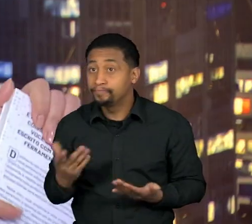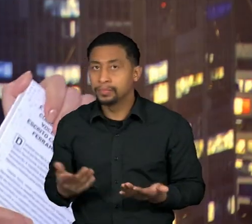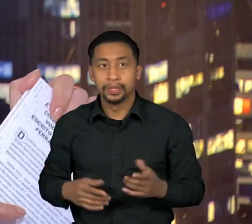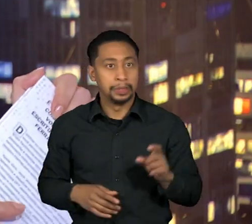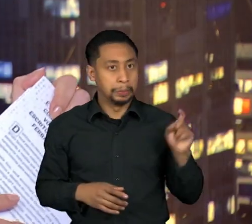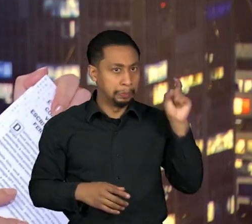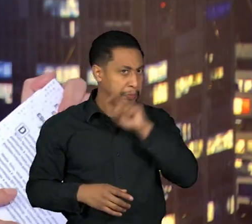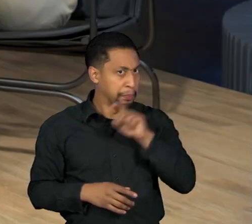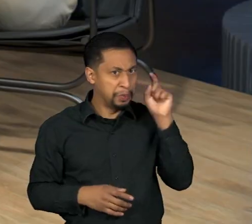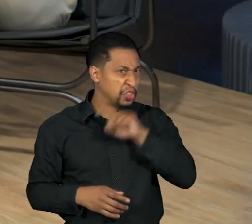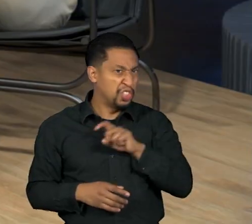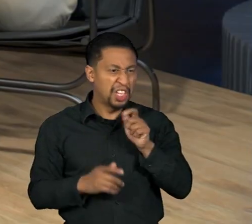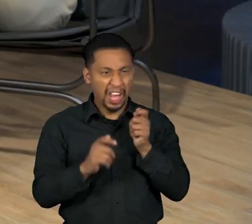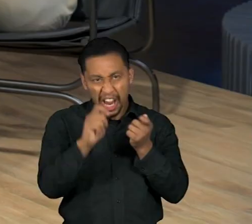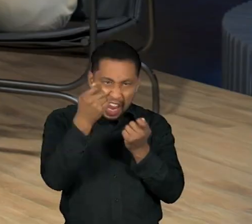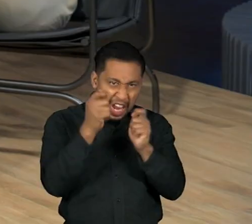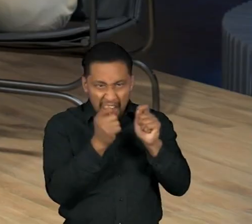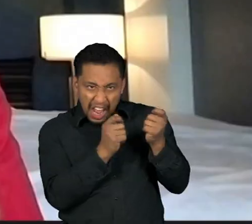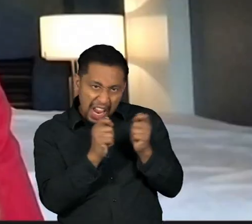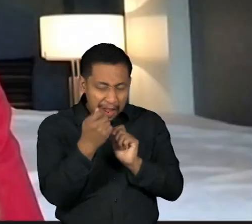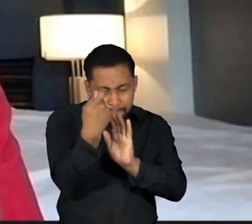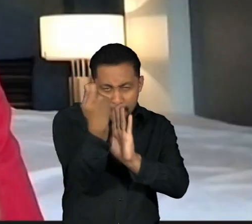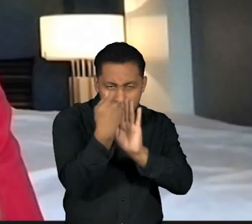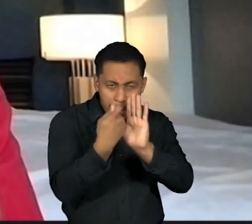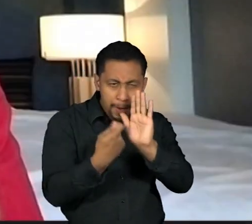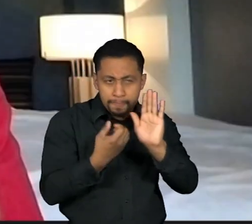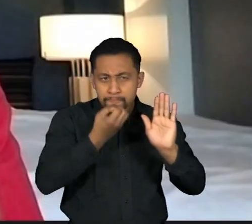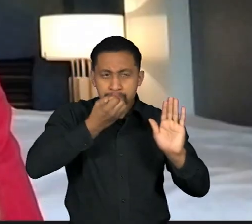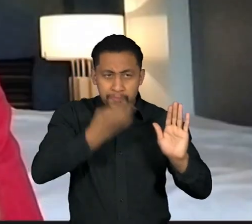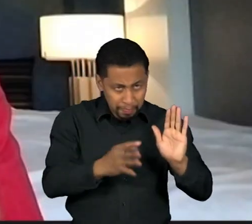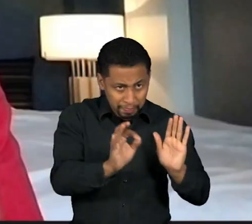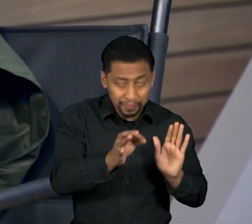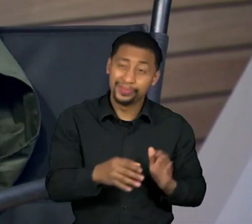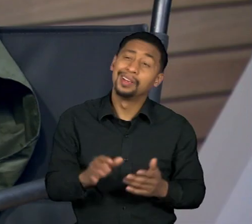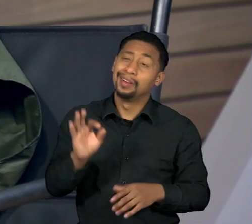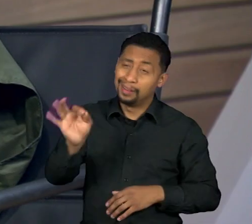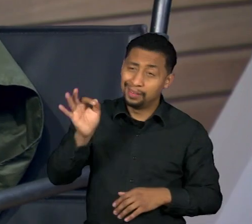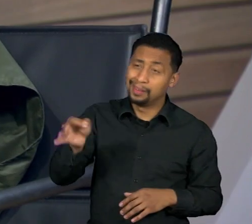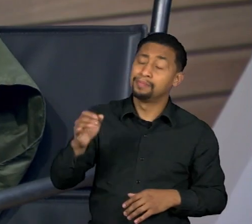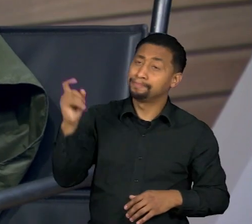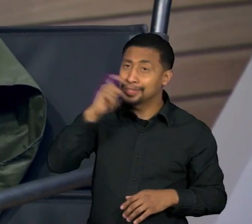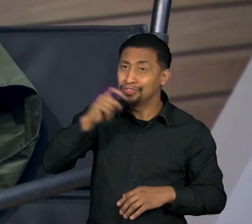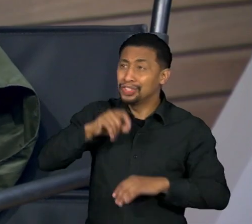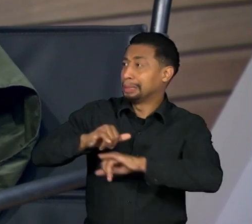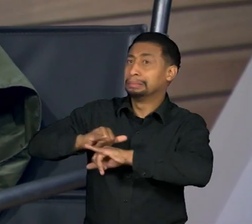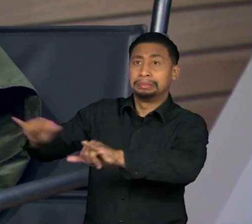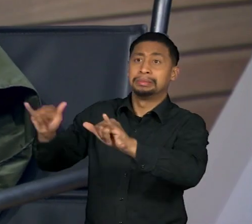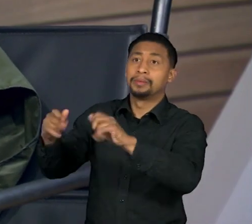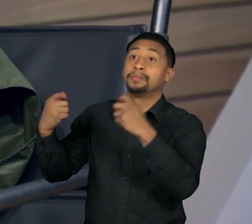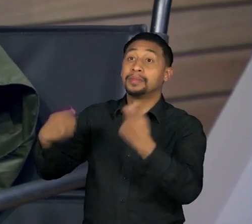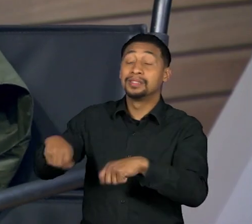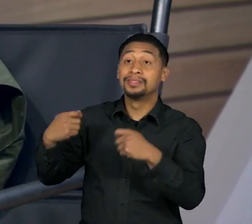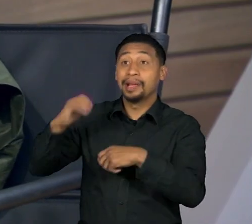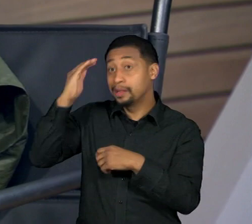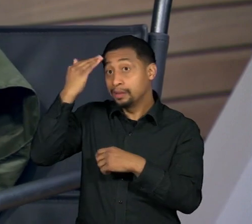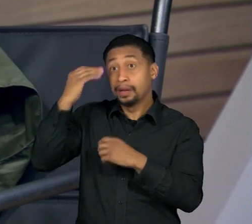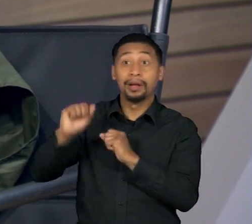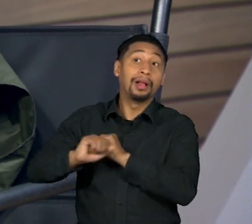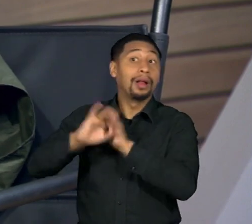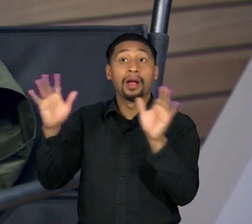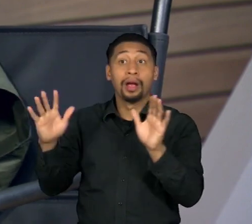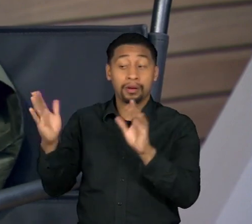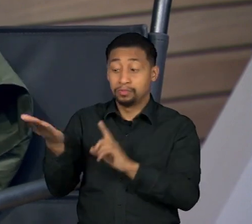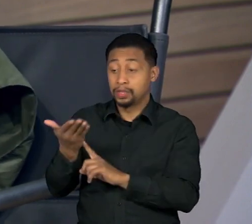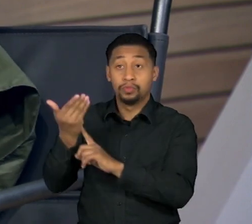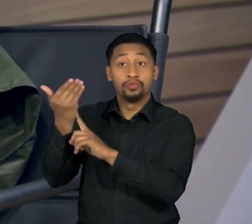bem contada, né? É uma mentira bem contada, digamos assim. A gente precisa entender como funciona essa tecnologia. Eu tenho dito que,